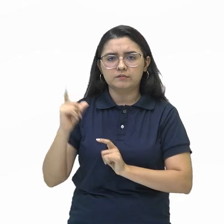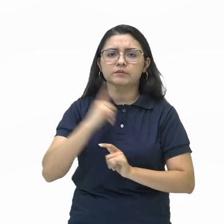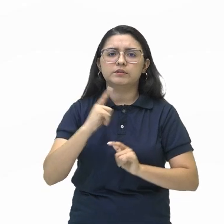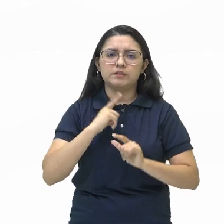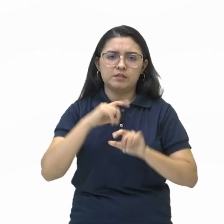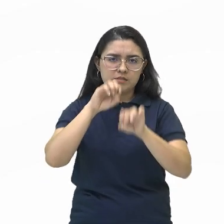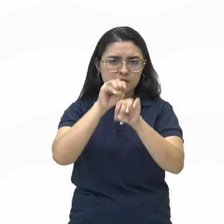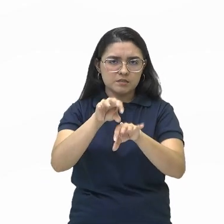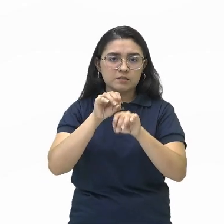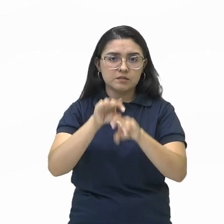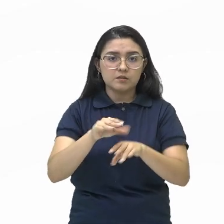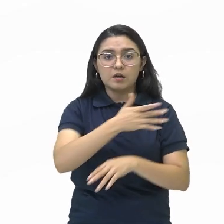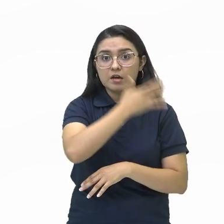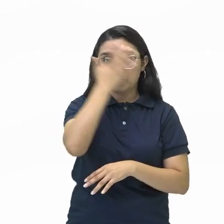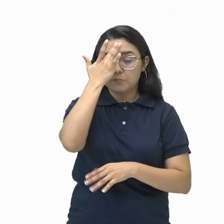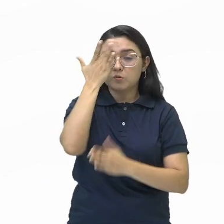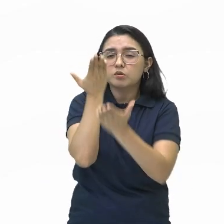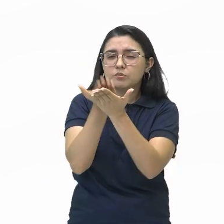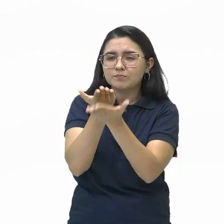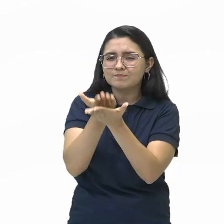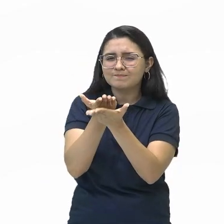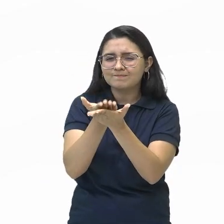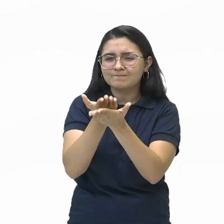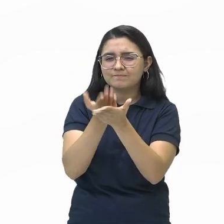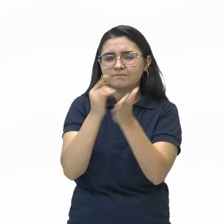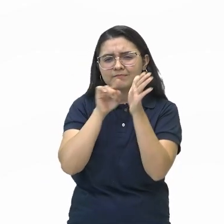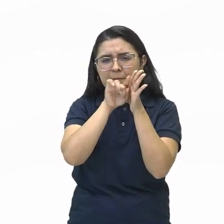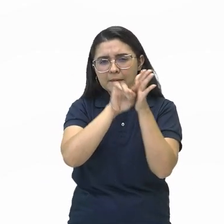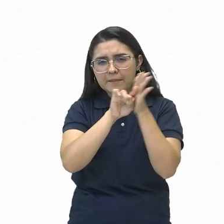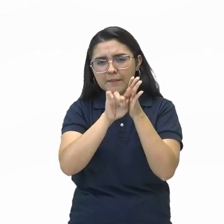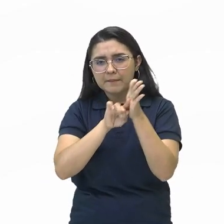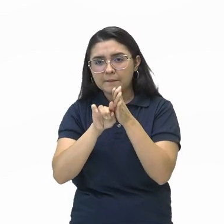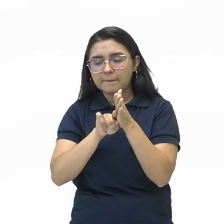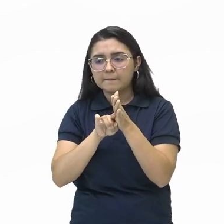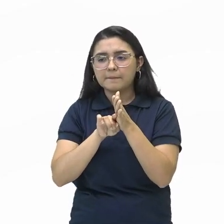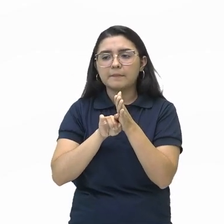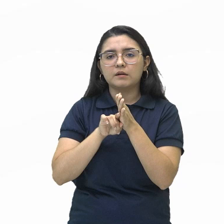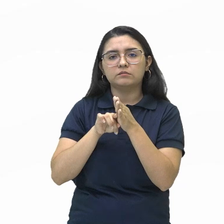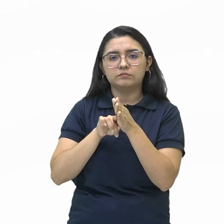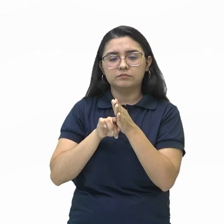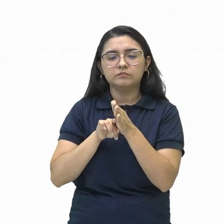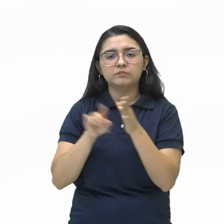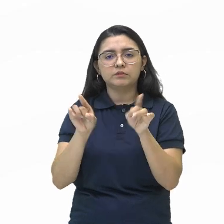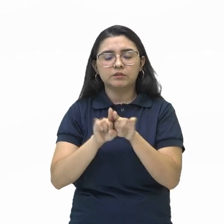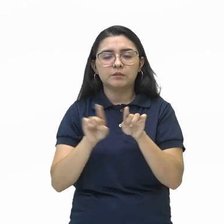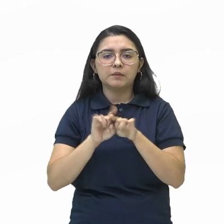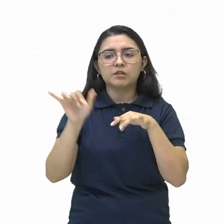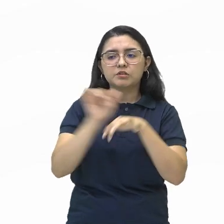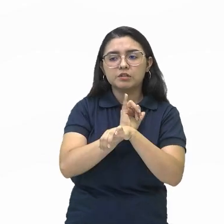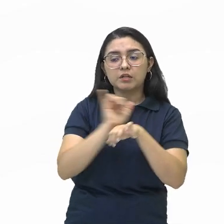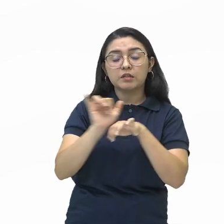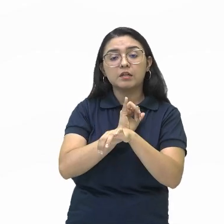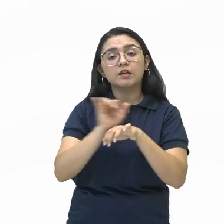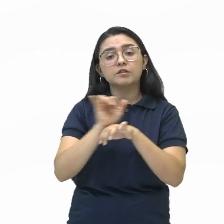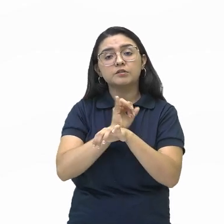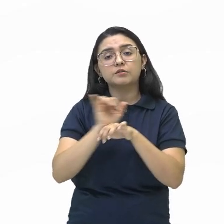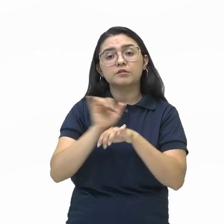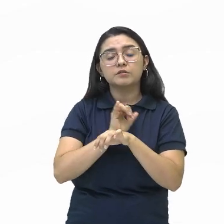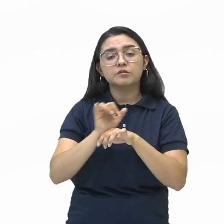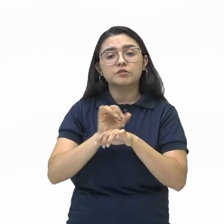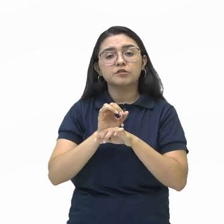Então, as pessoas estudam, as pessoas buscam, né, formas